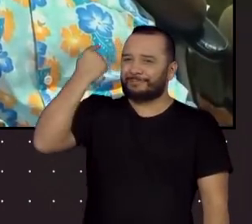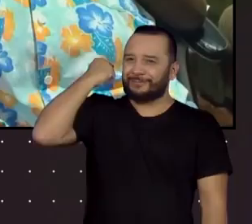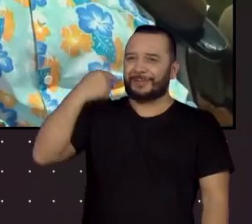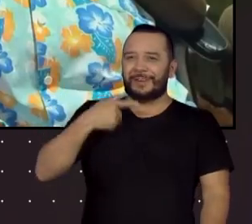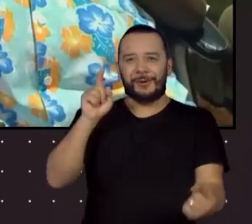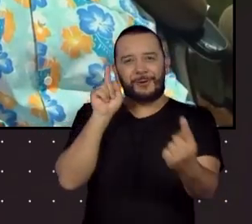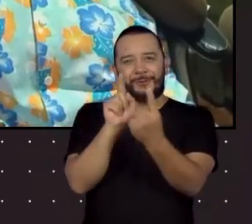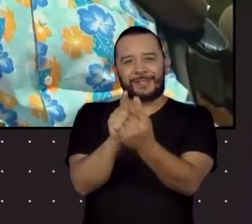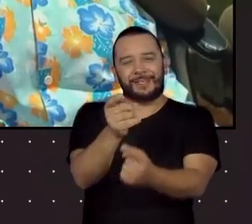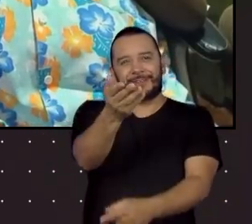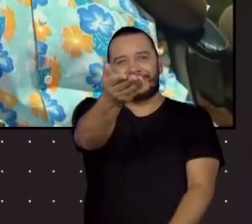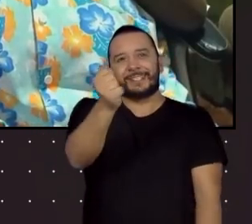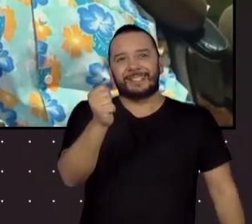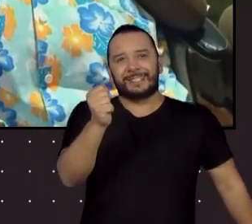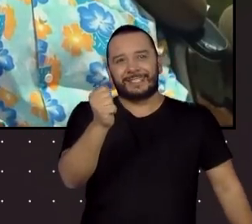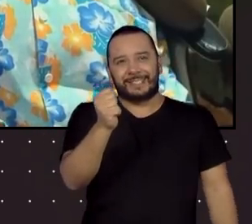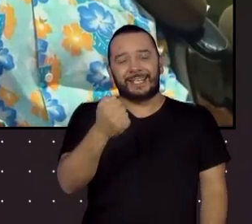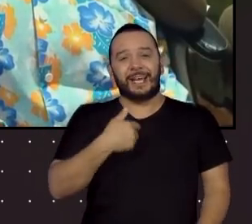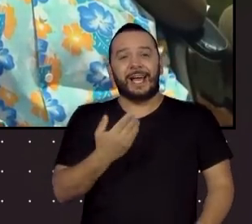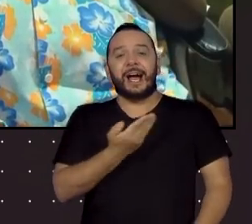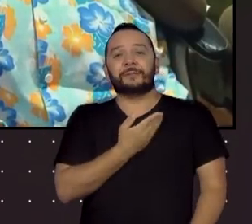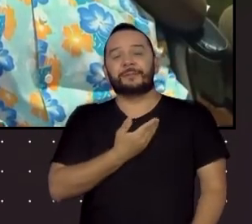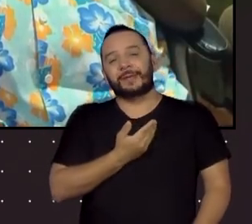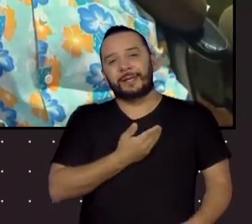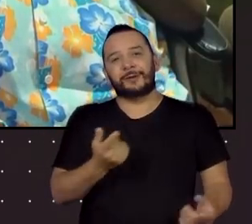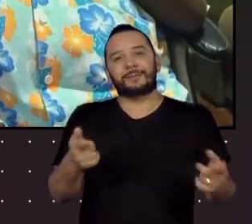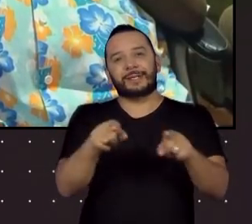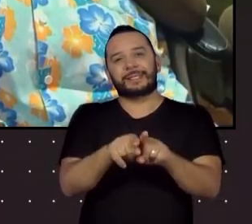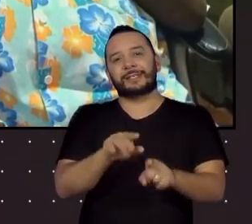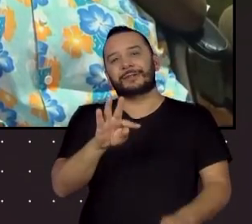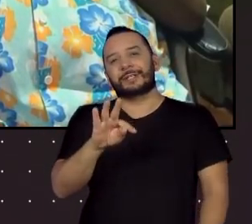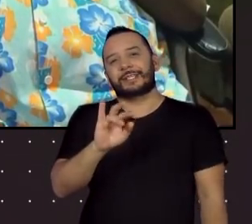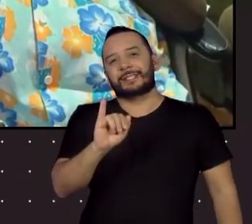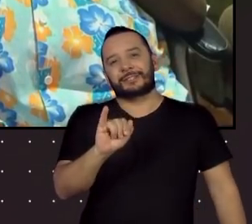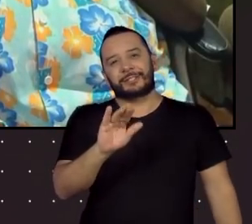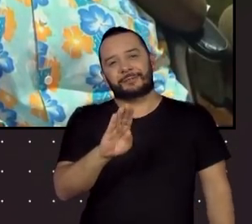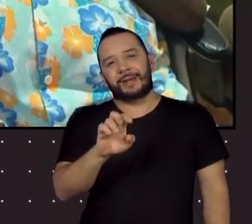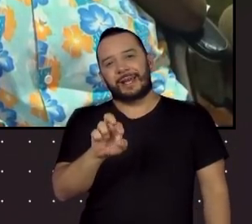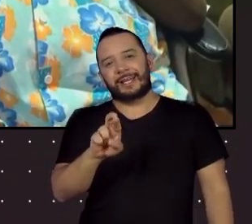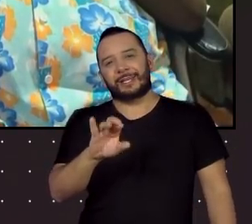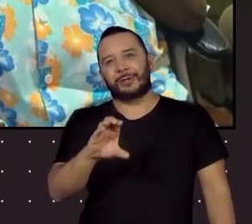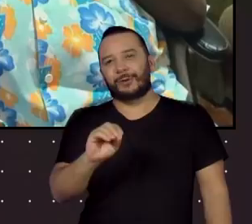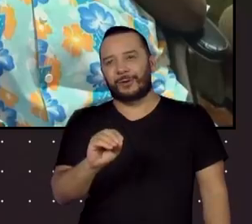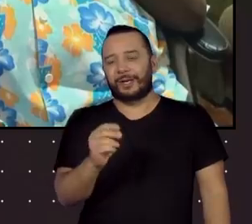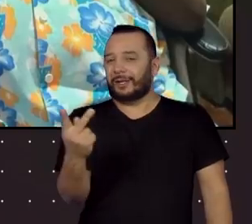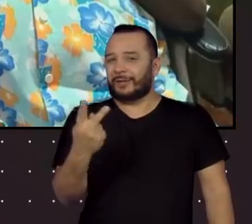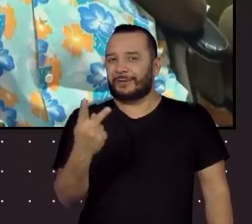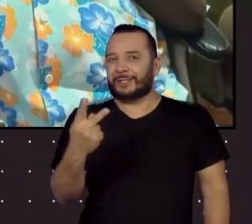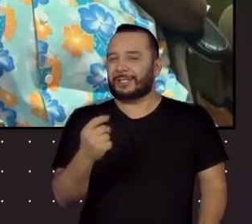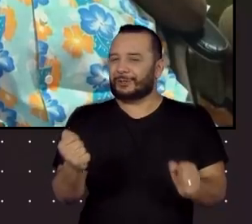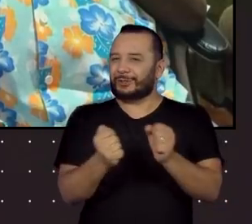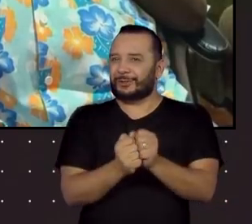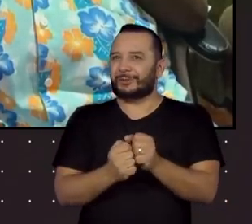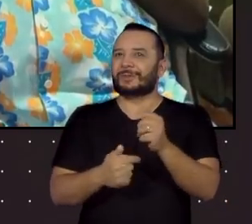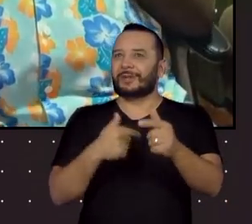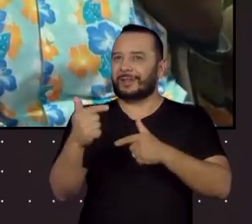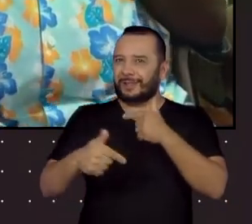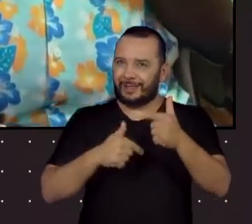reencontrou através do meu querido parceiro Tibério, e nós juntos fizemos aquele trabalho